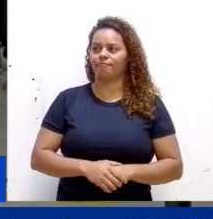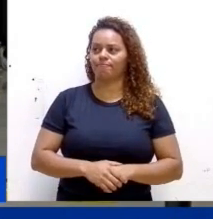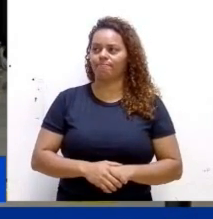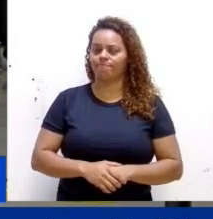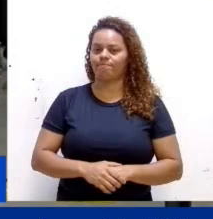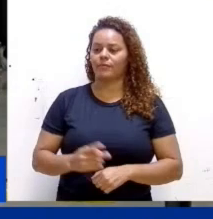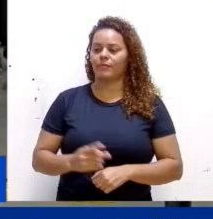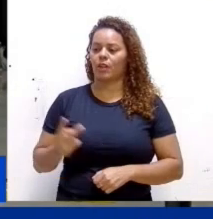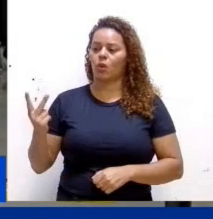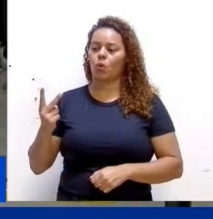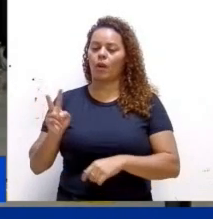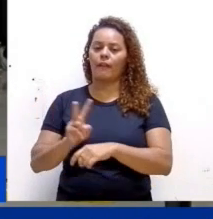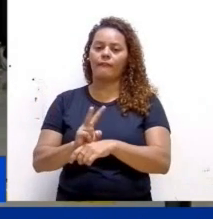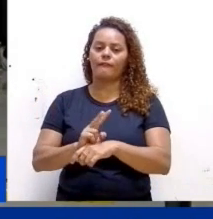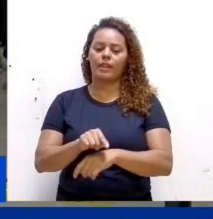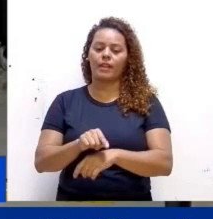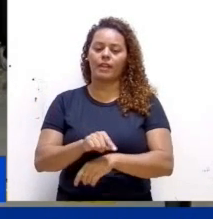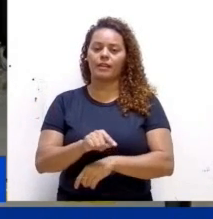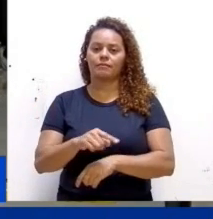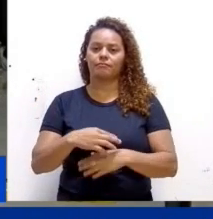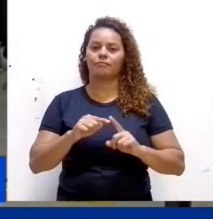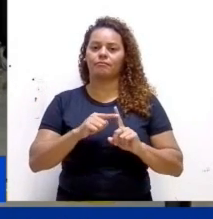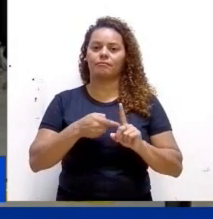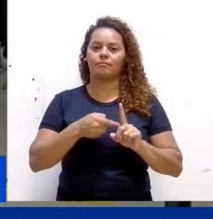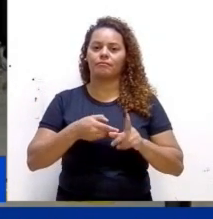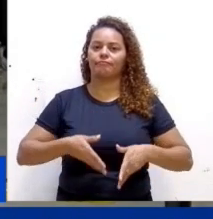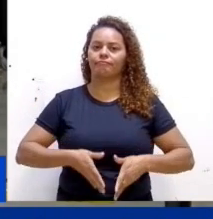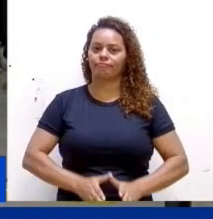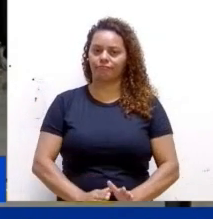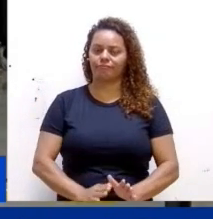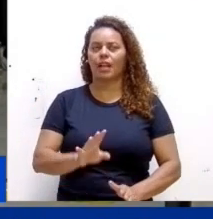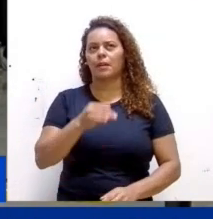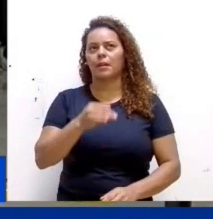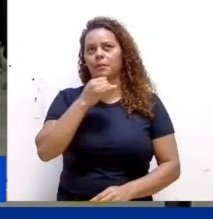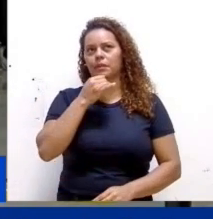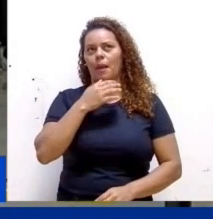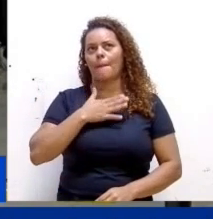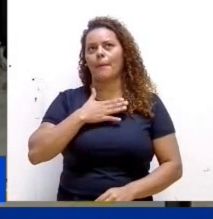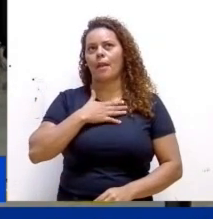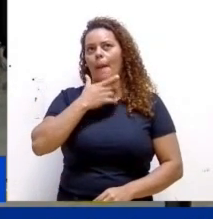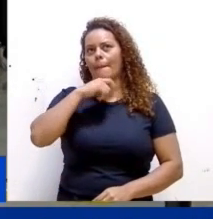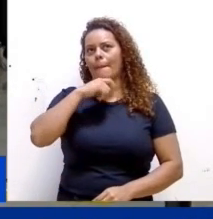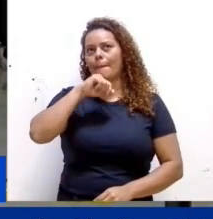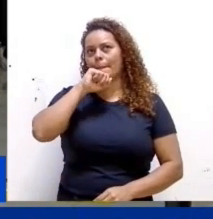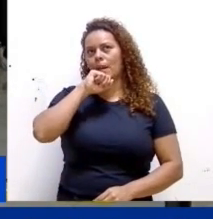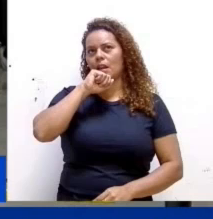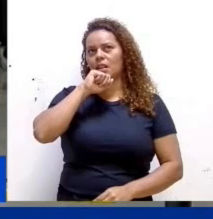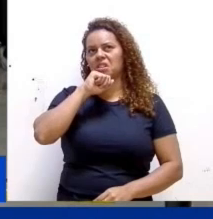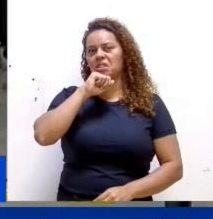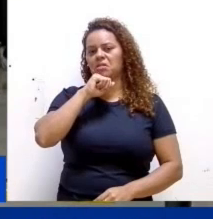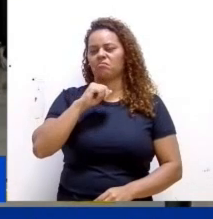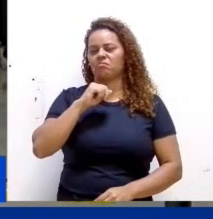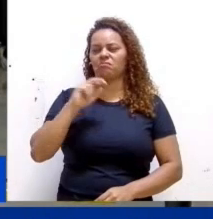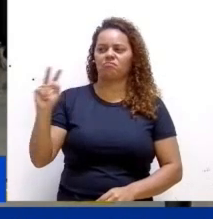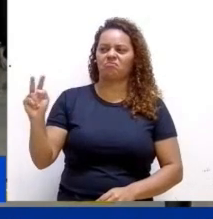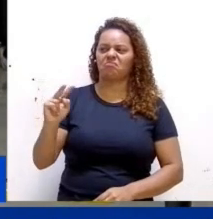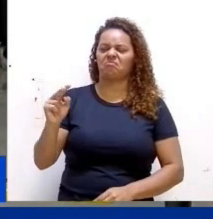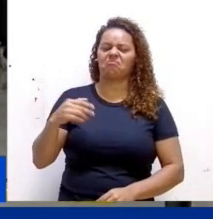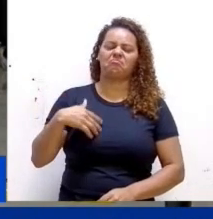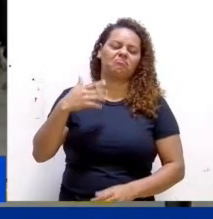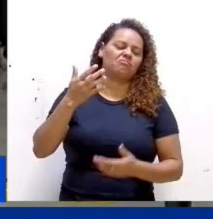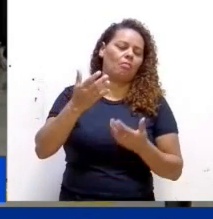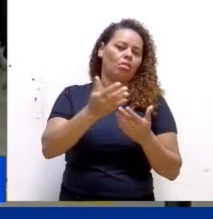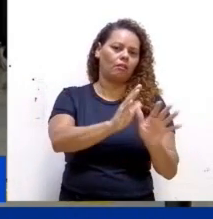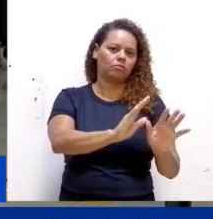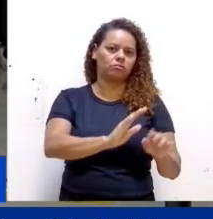estava falando disso, né? Por mais que, meu pai não reconheceu, você tem o direito de ir atrás para